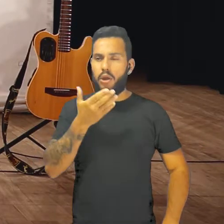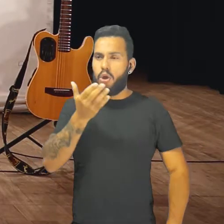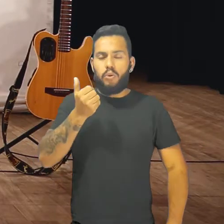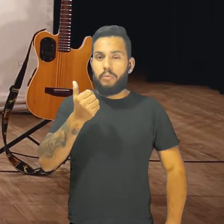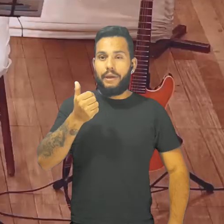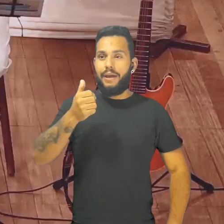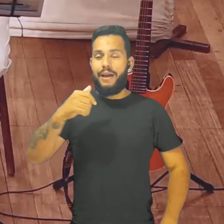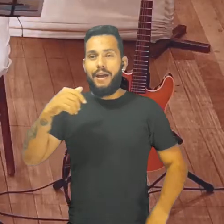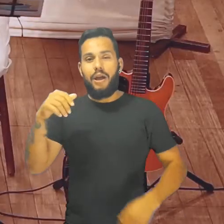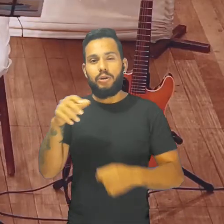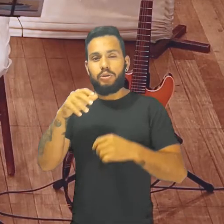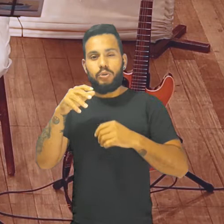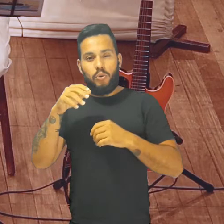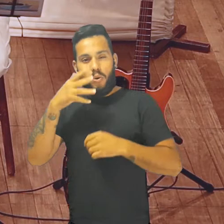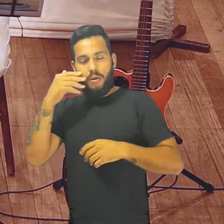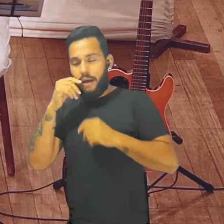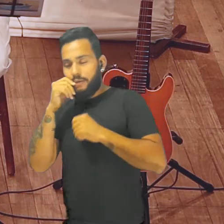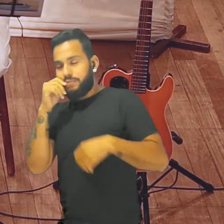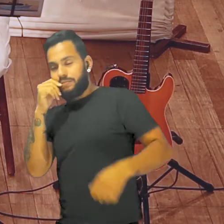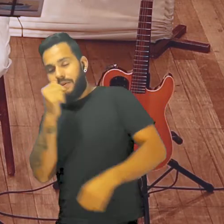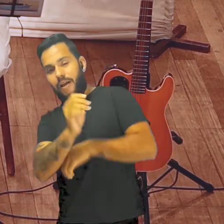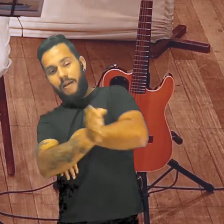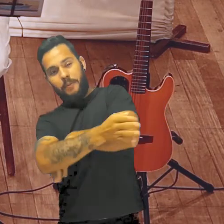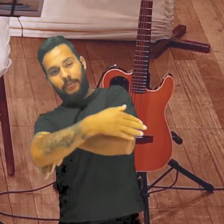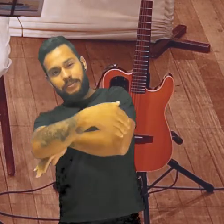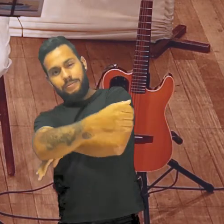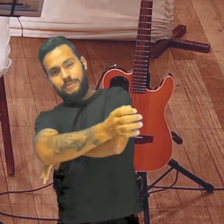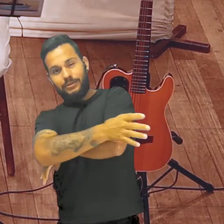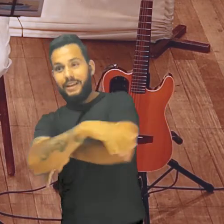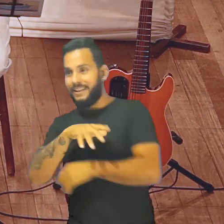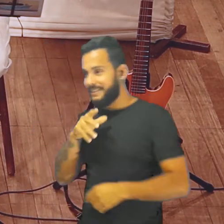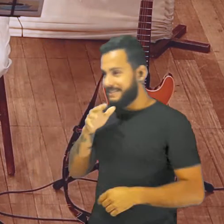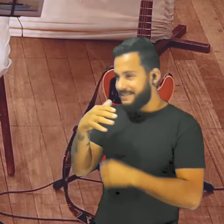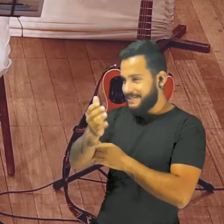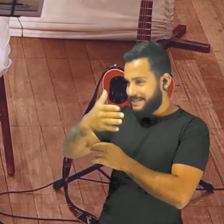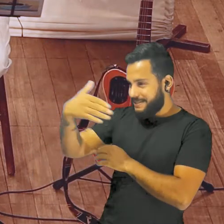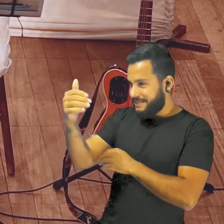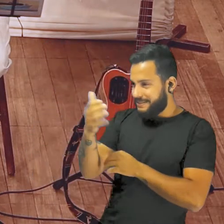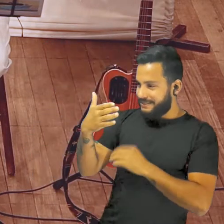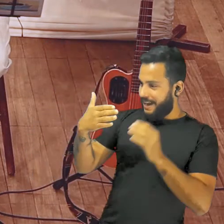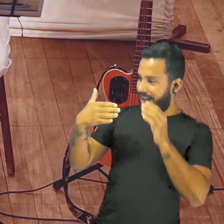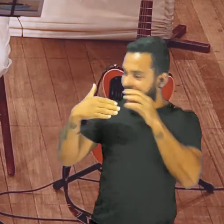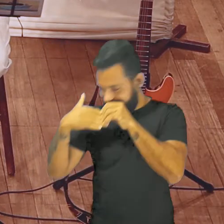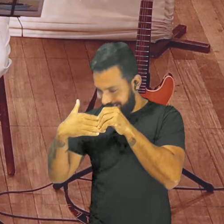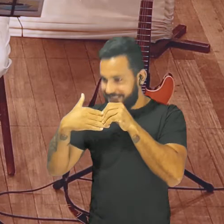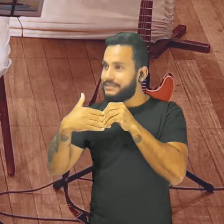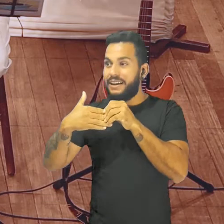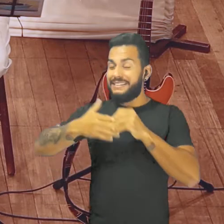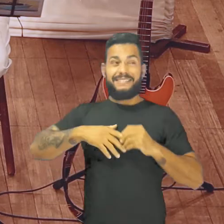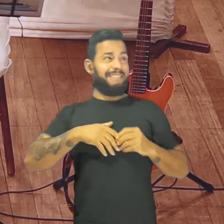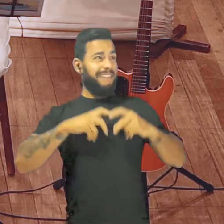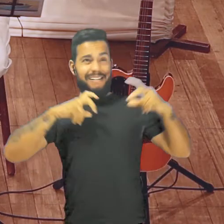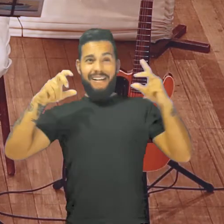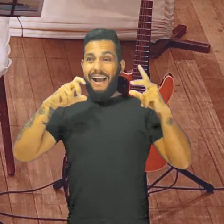rabo do gato, que chora e diz ai, ai, e vai embora. Tchau, estou indo, estou indo.